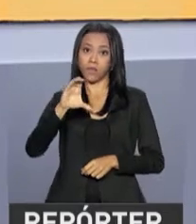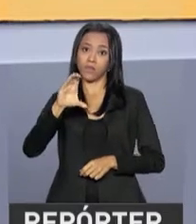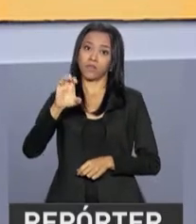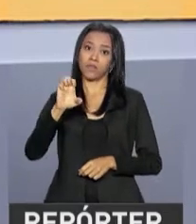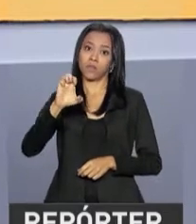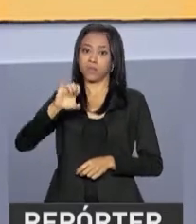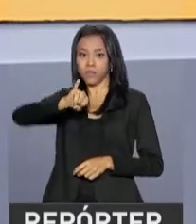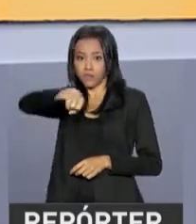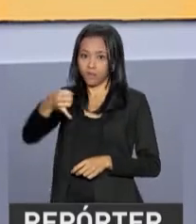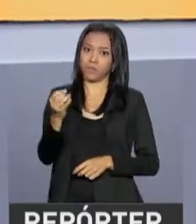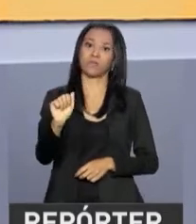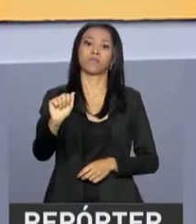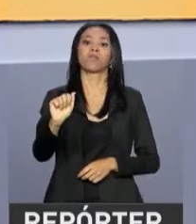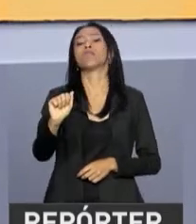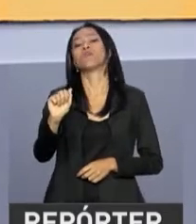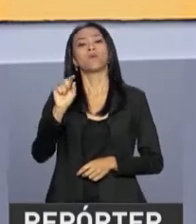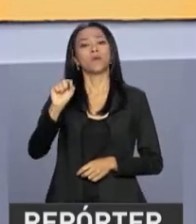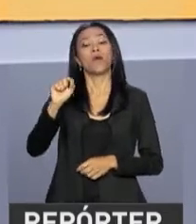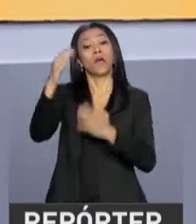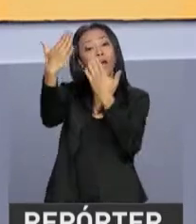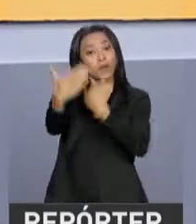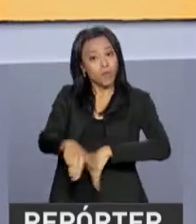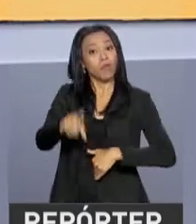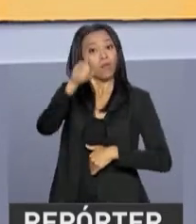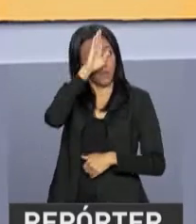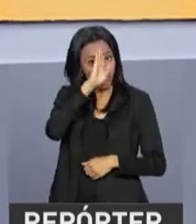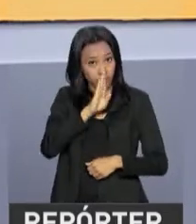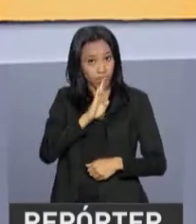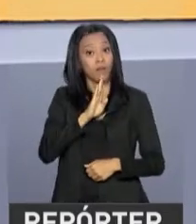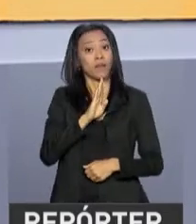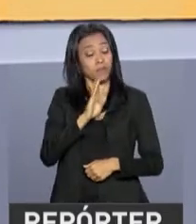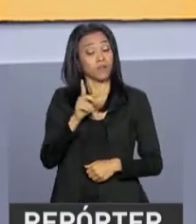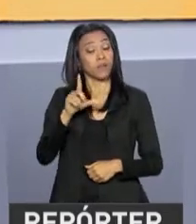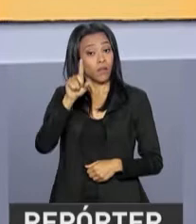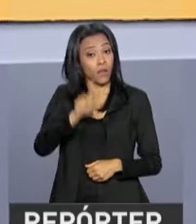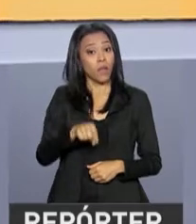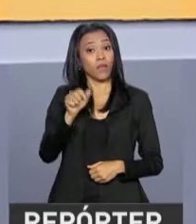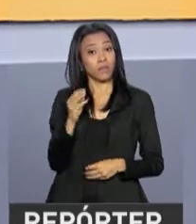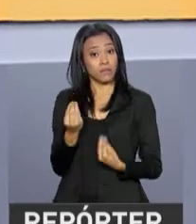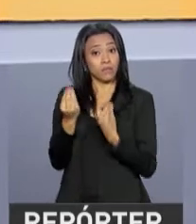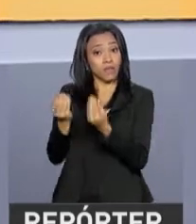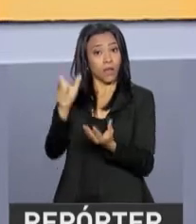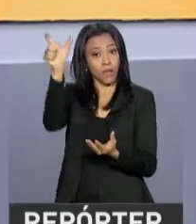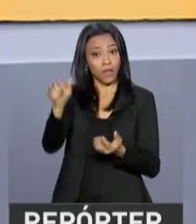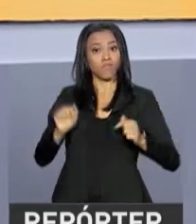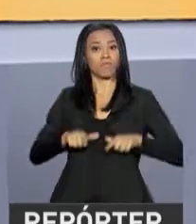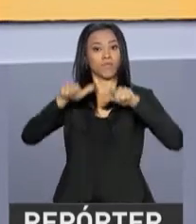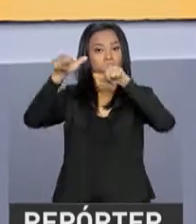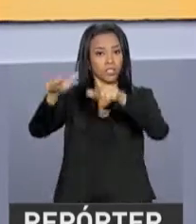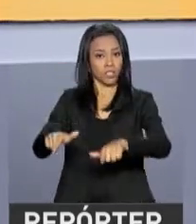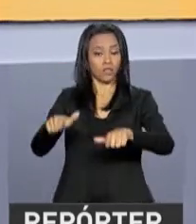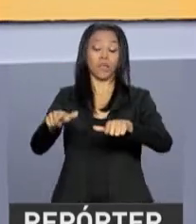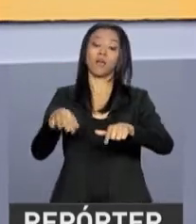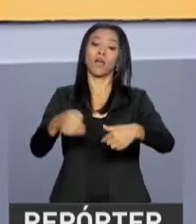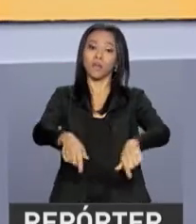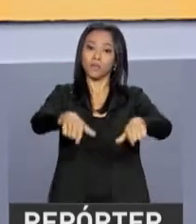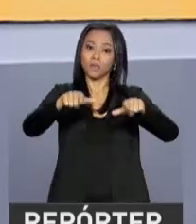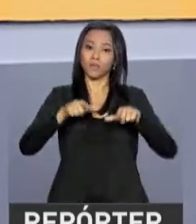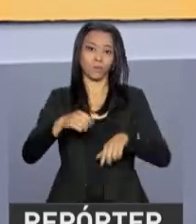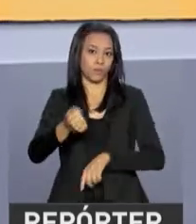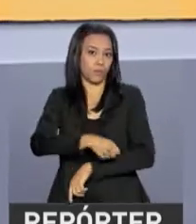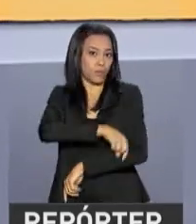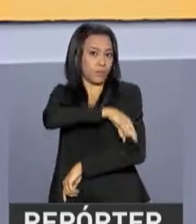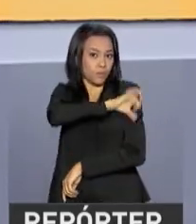adultos o enseja a prova é gratuita e confere ao participante o certificado de conclusão do ensino fundamental